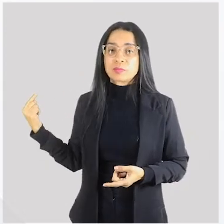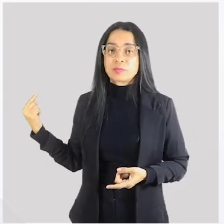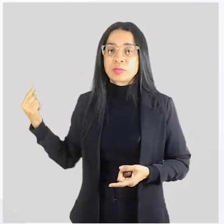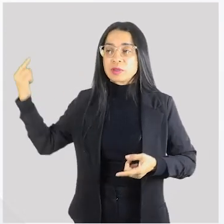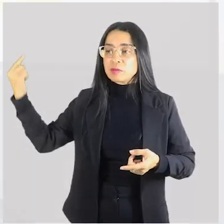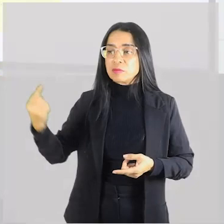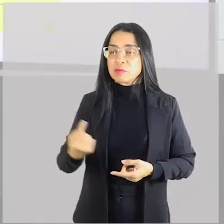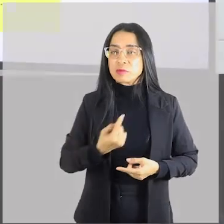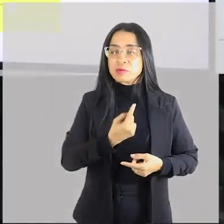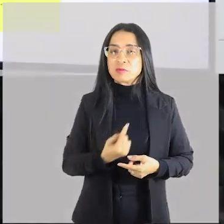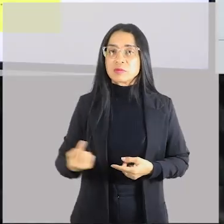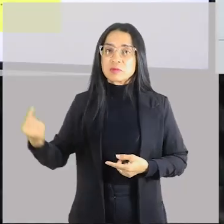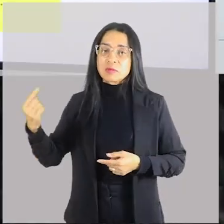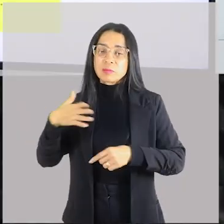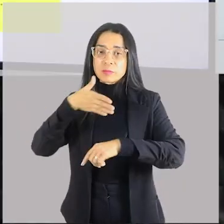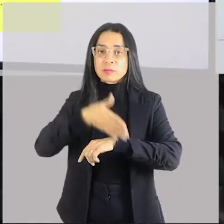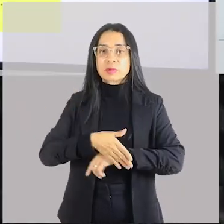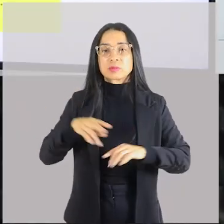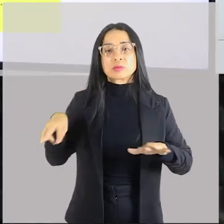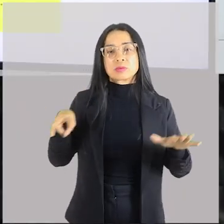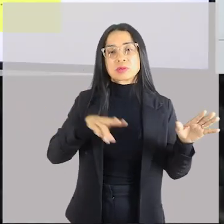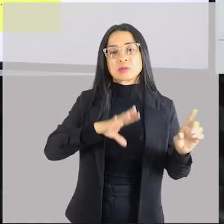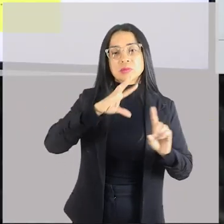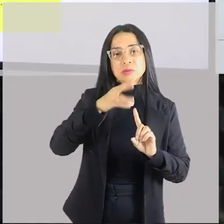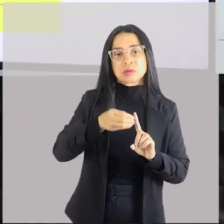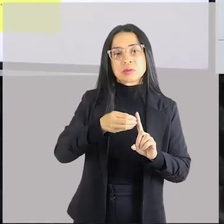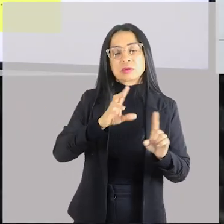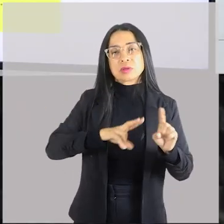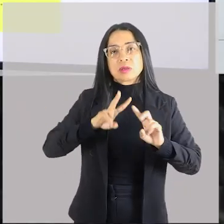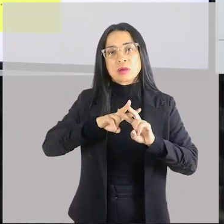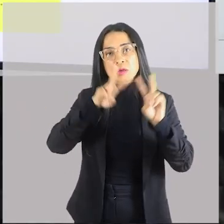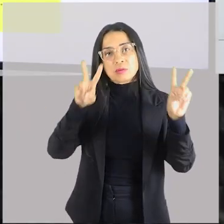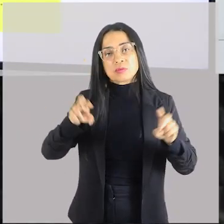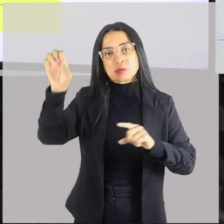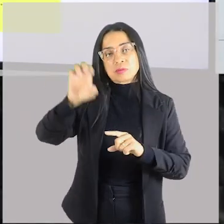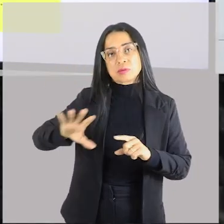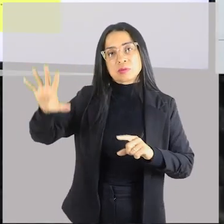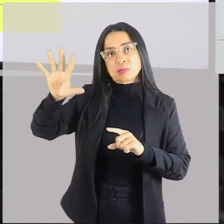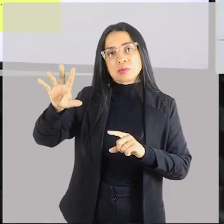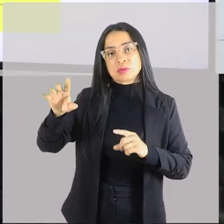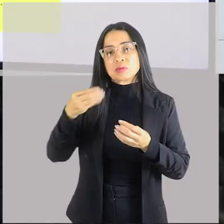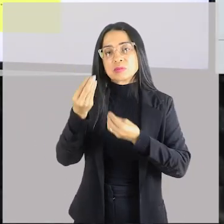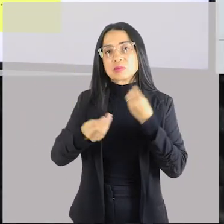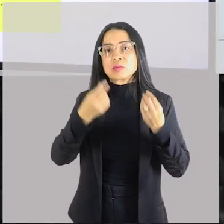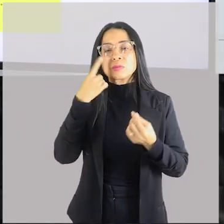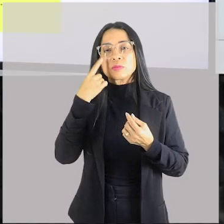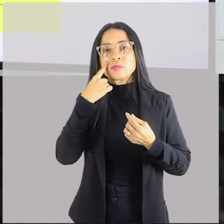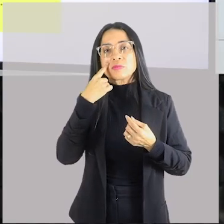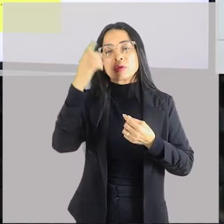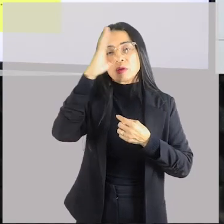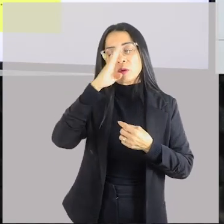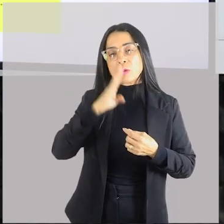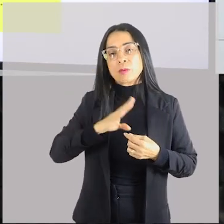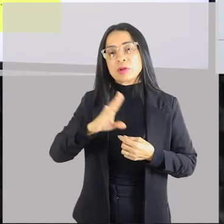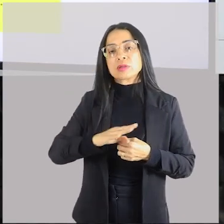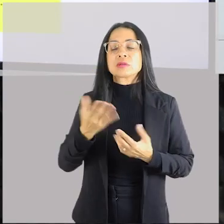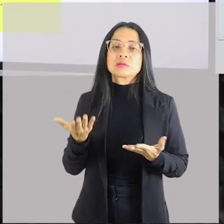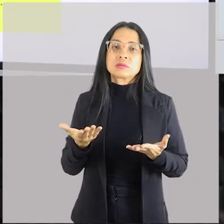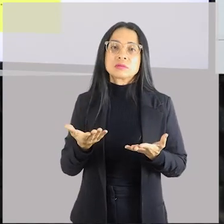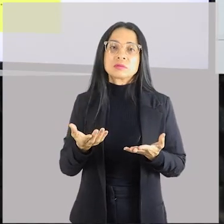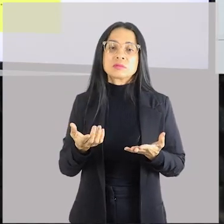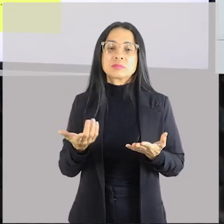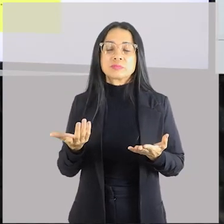participou da Semana de Arte Moderna é uma visão europeia de como ele vê o Brasil bem grosseiramente mas também Alegre